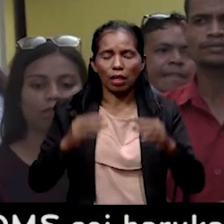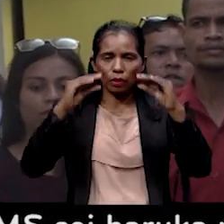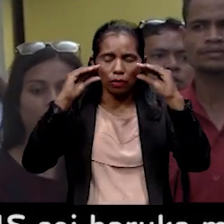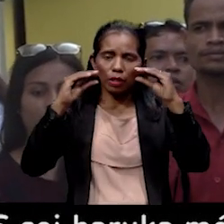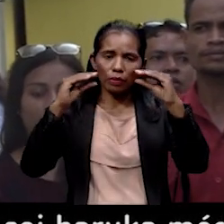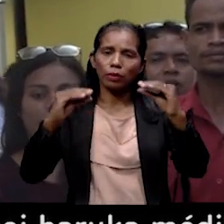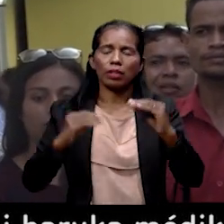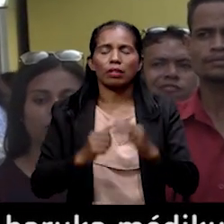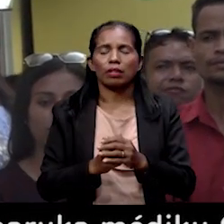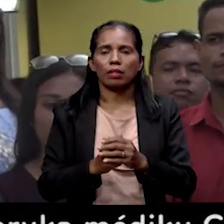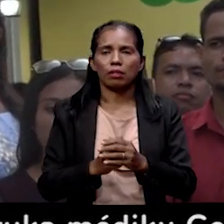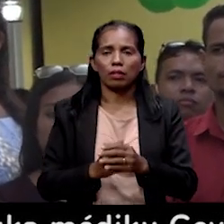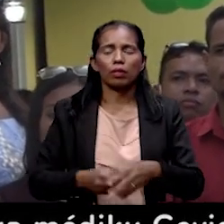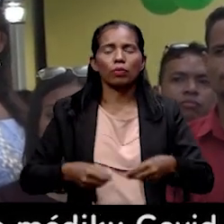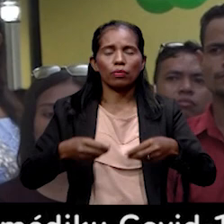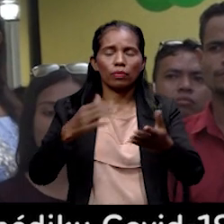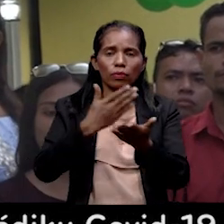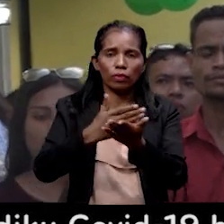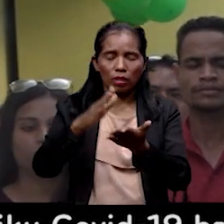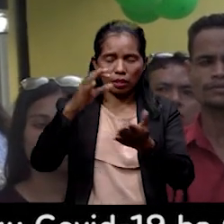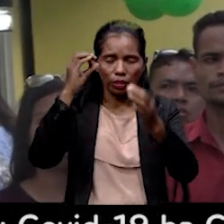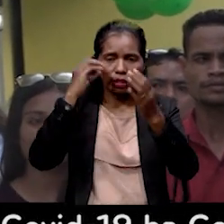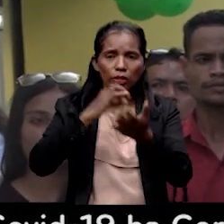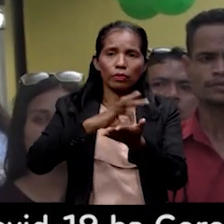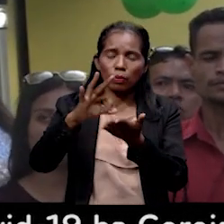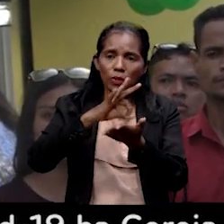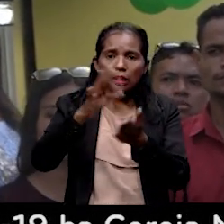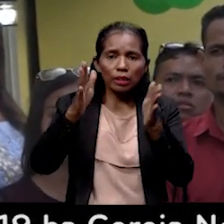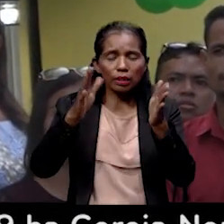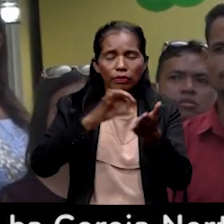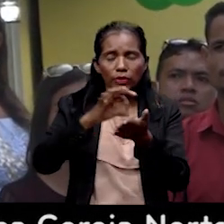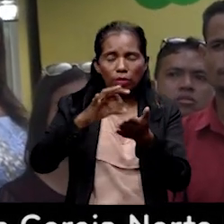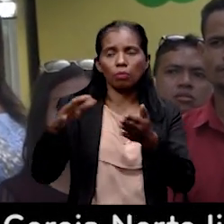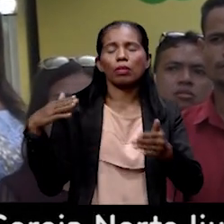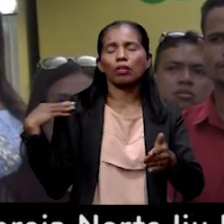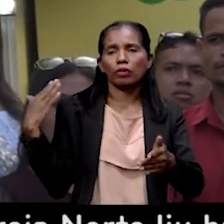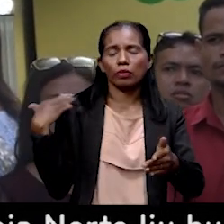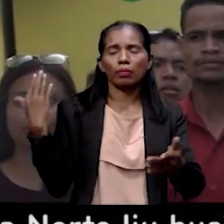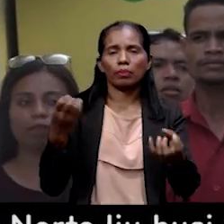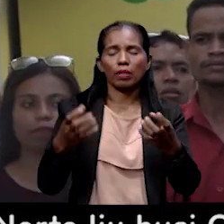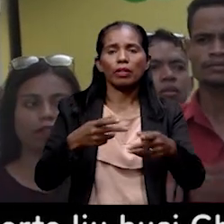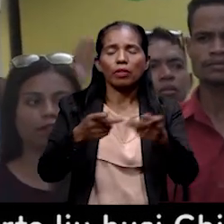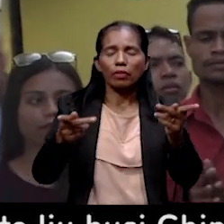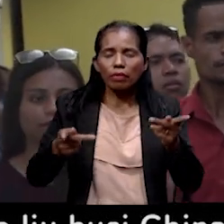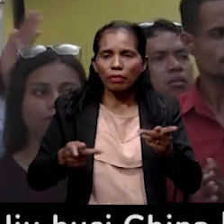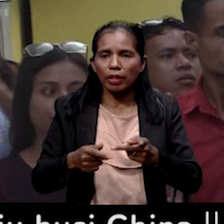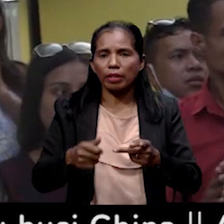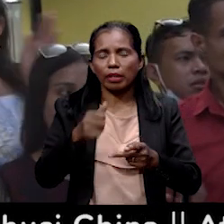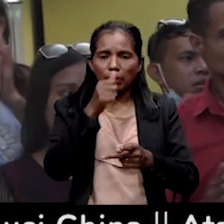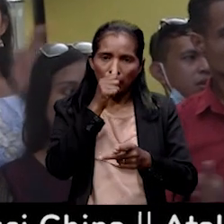de ensino, de formação, ba jovem sira, fatin de excelência.